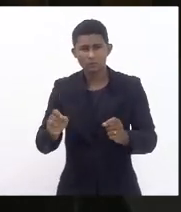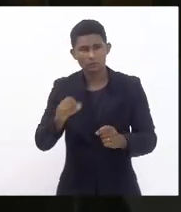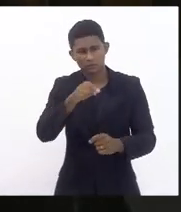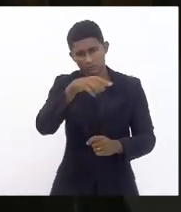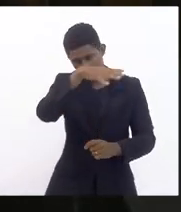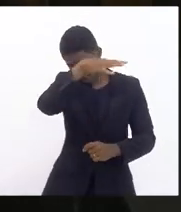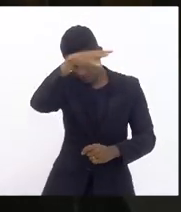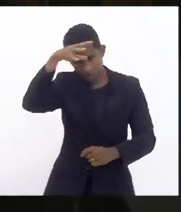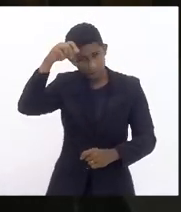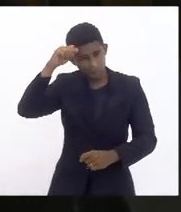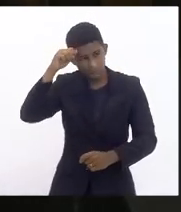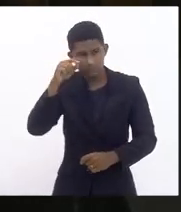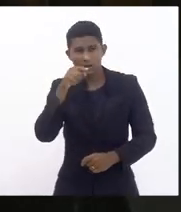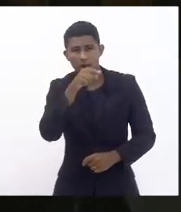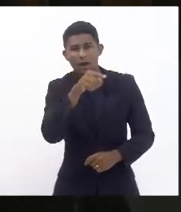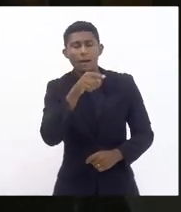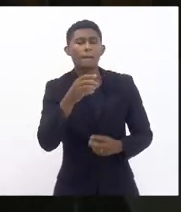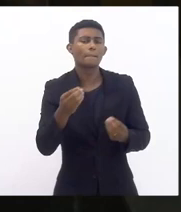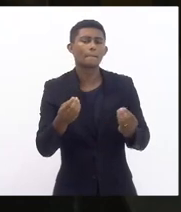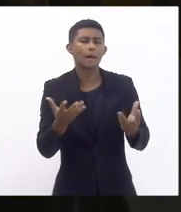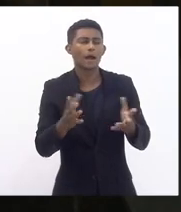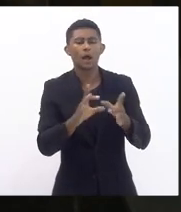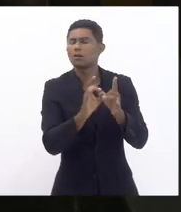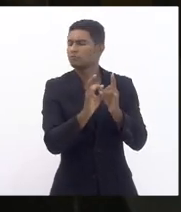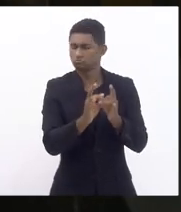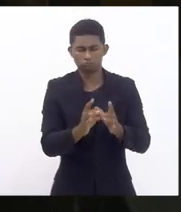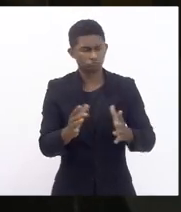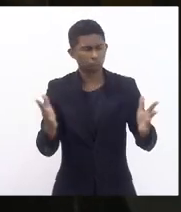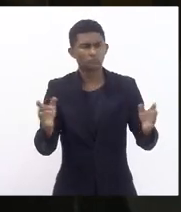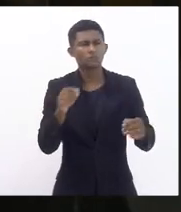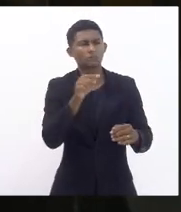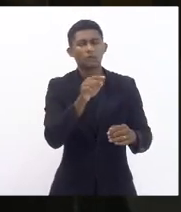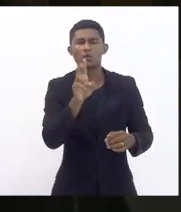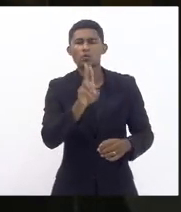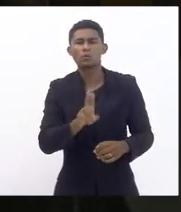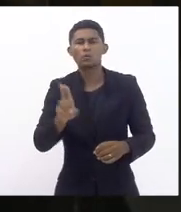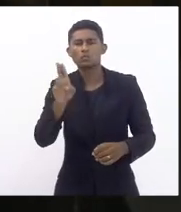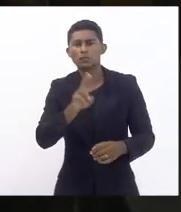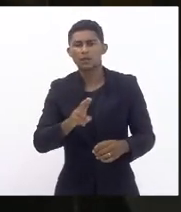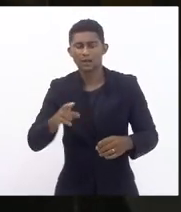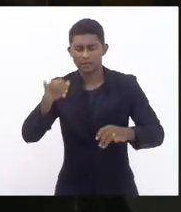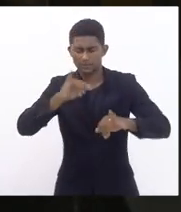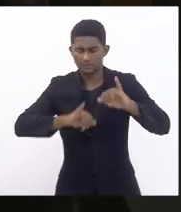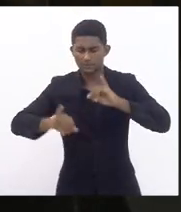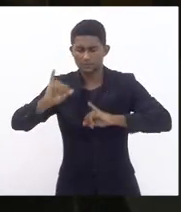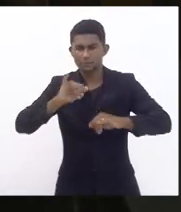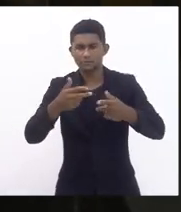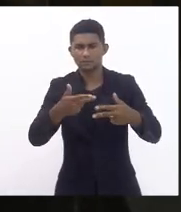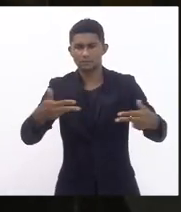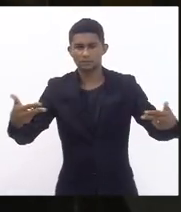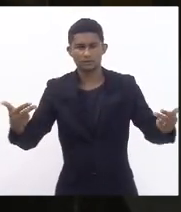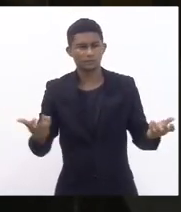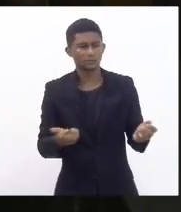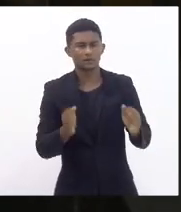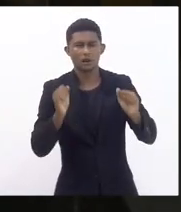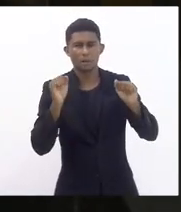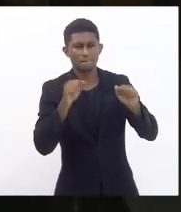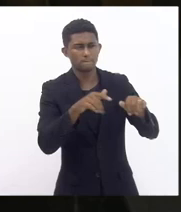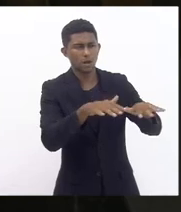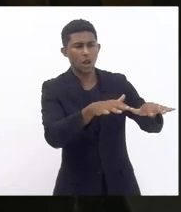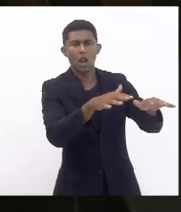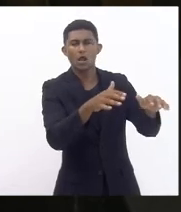amazônica para mineração visando fertilizante. E verificou-se que as reservas que nós